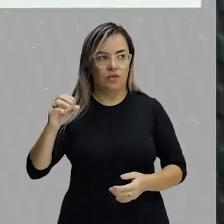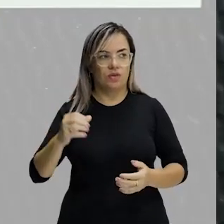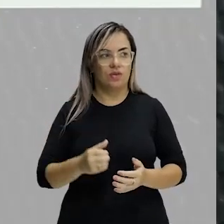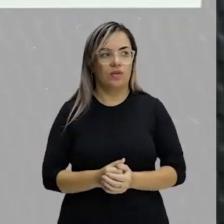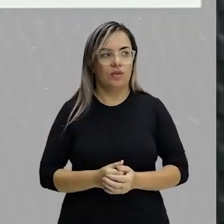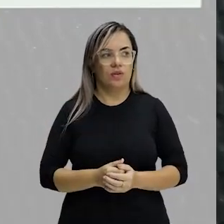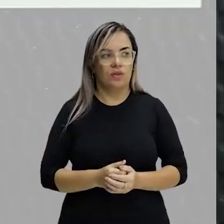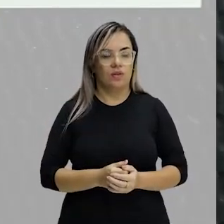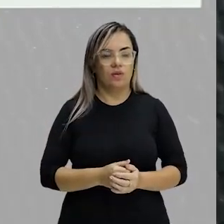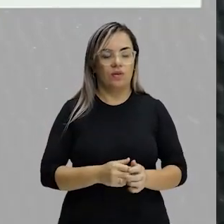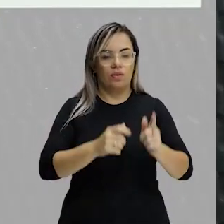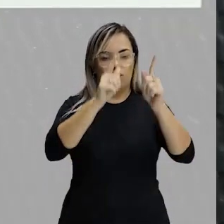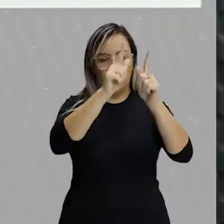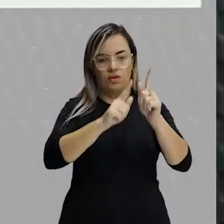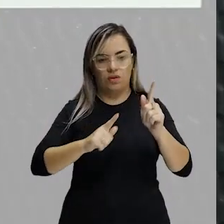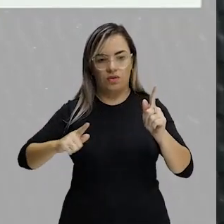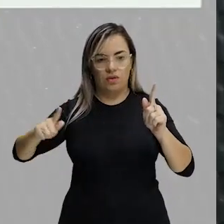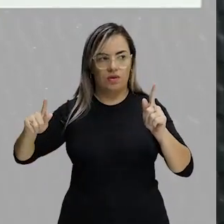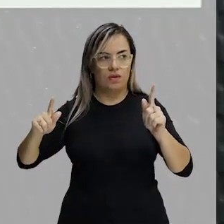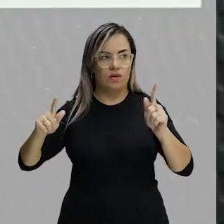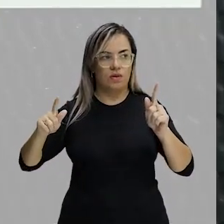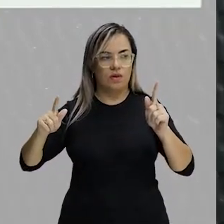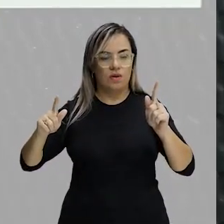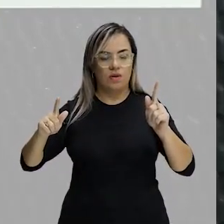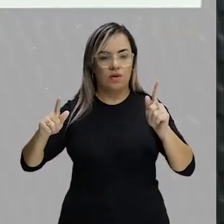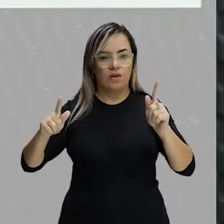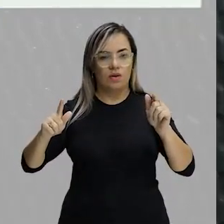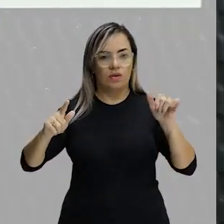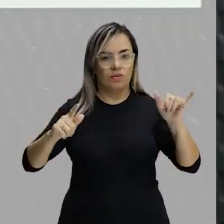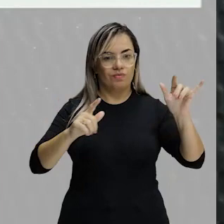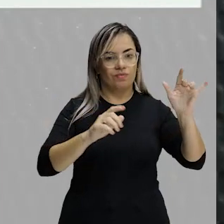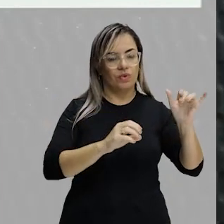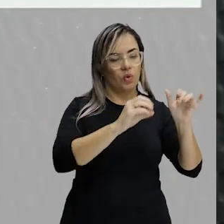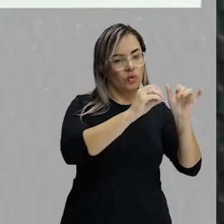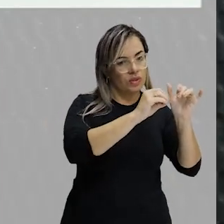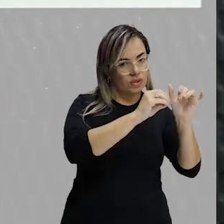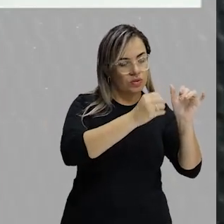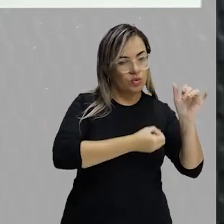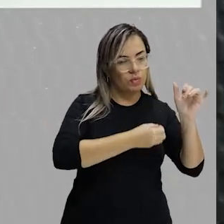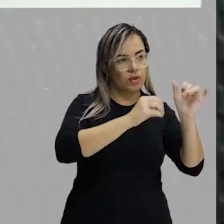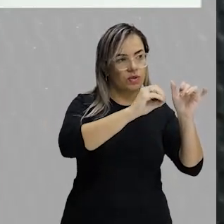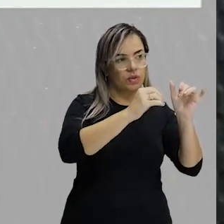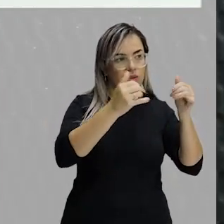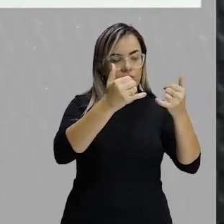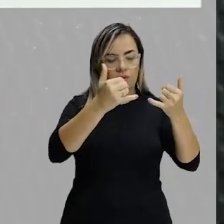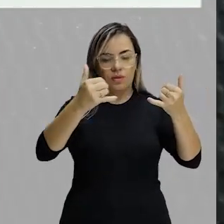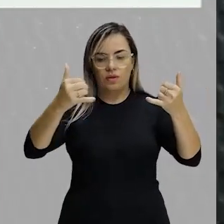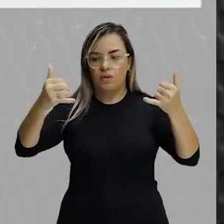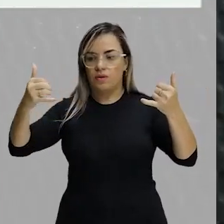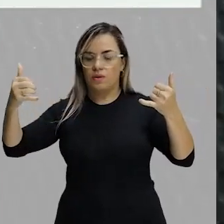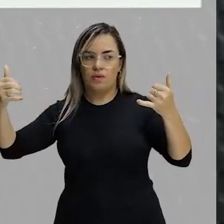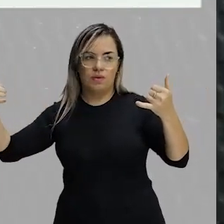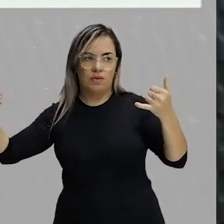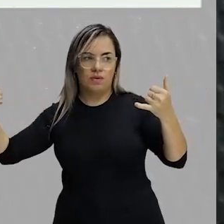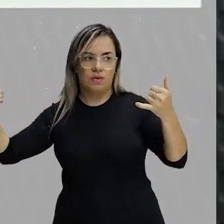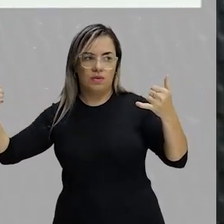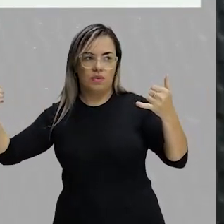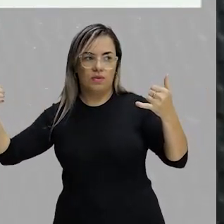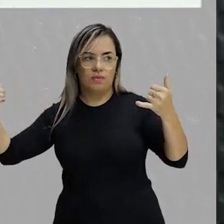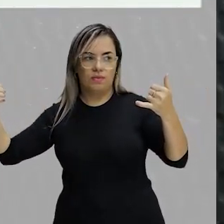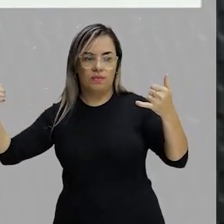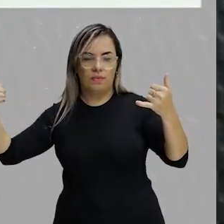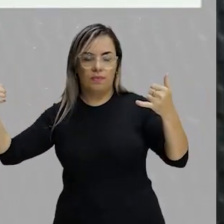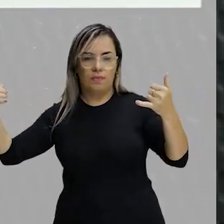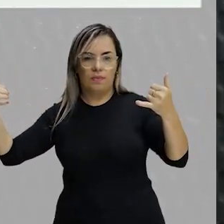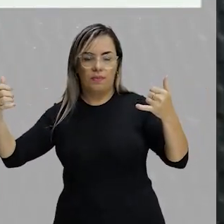que tem os focos, né, e os vértices, ele é paralelo ao eixo X. Olha, perceba a situação que nós